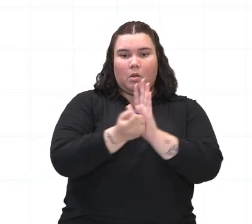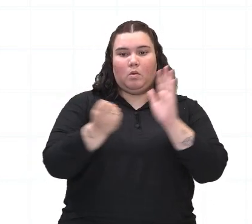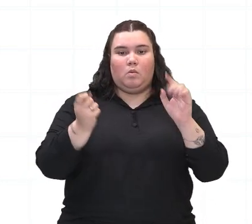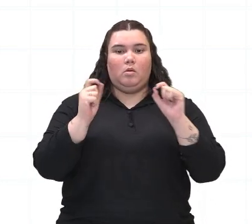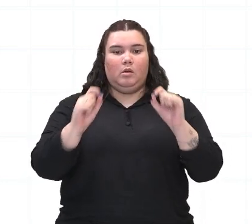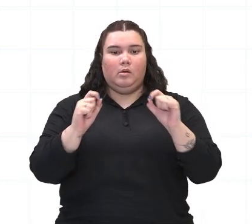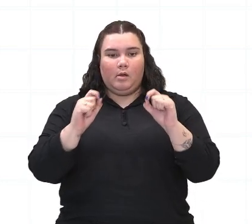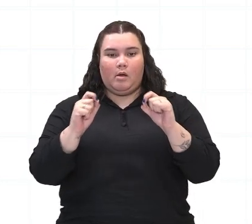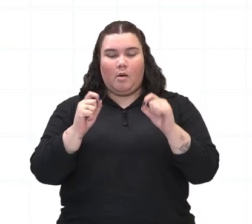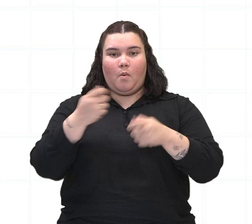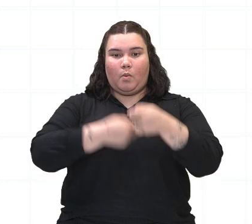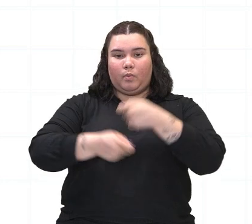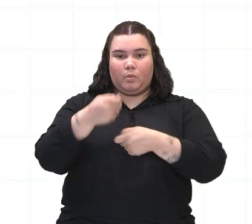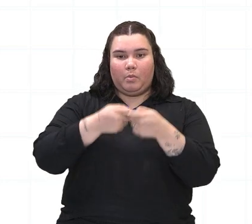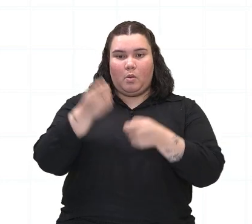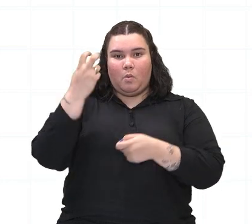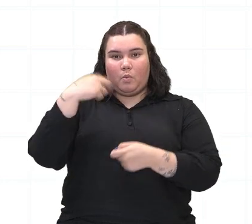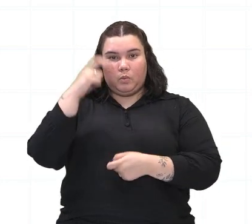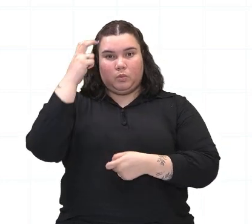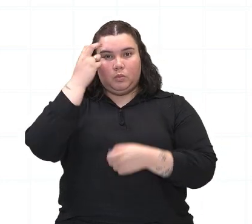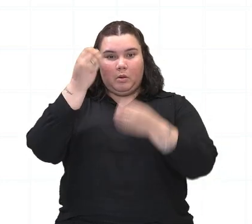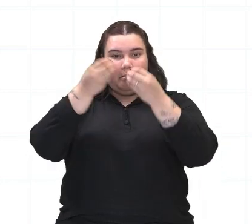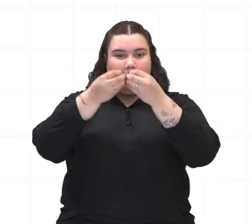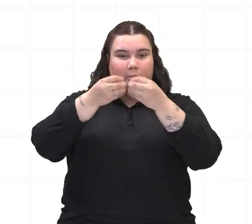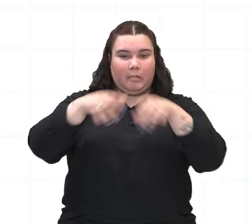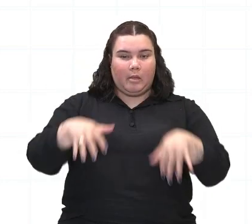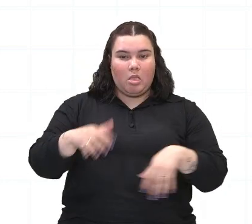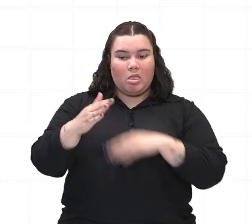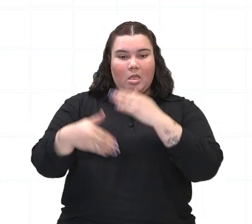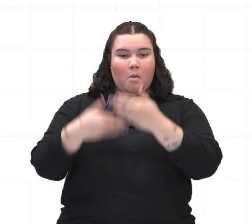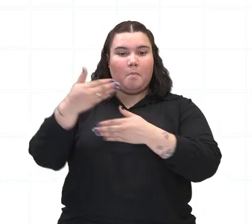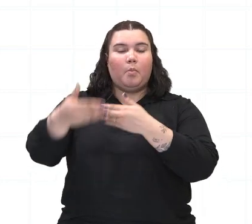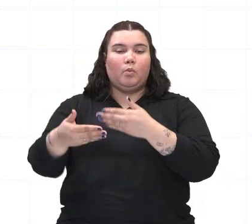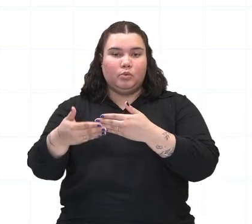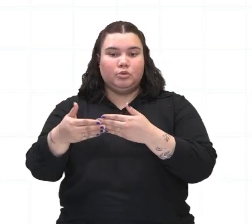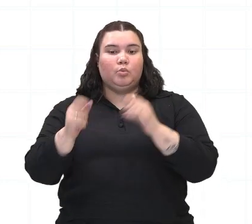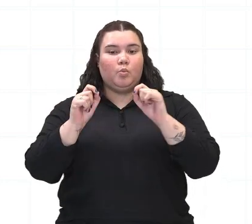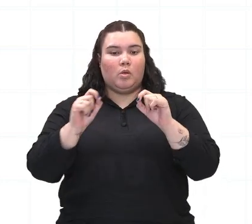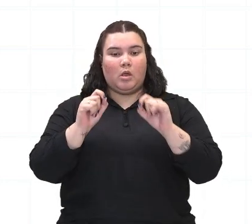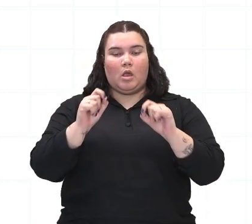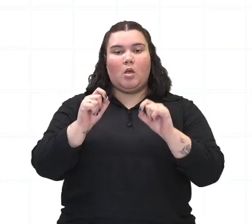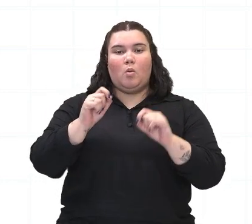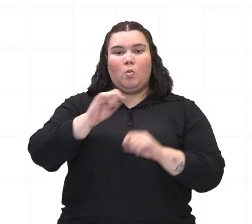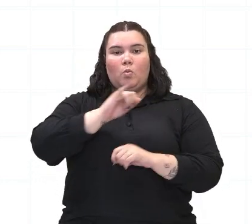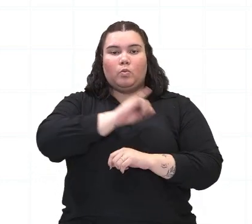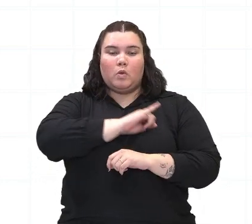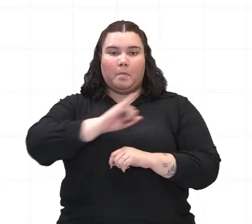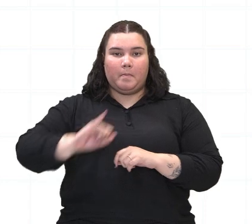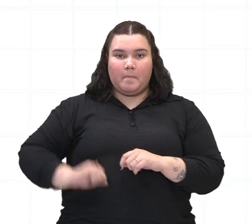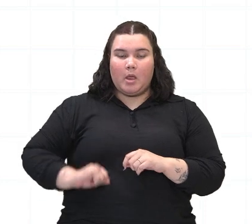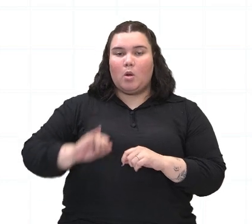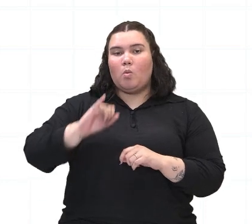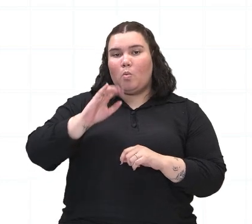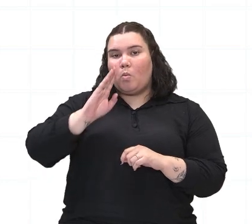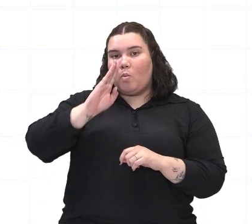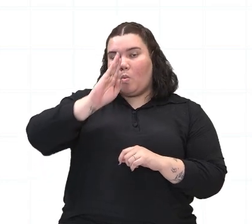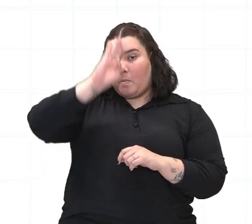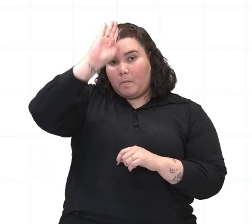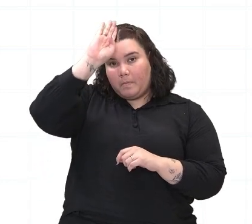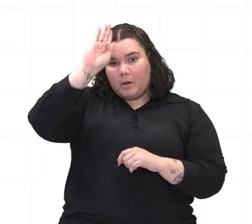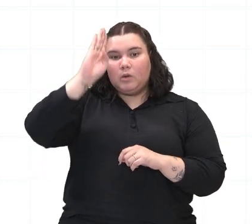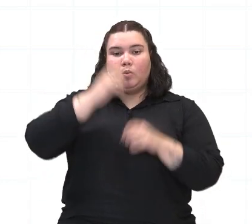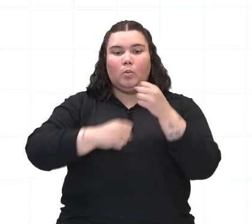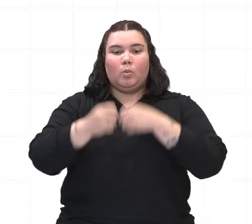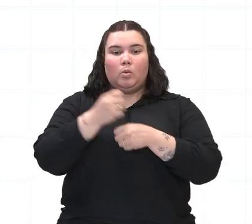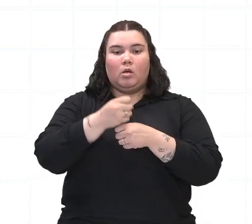cultural após a queda do império romano em 476 depois de. crist muitas das obras